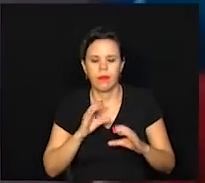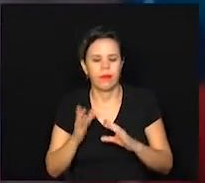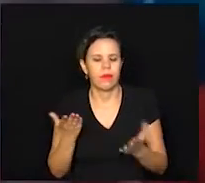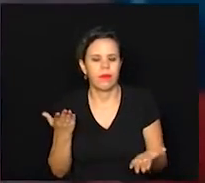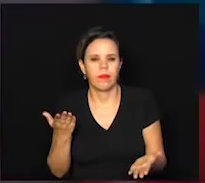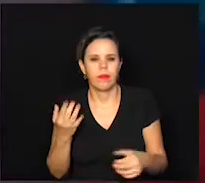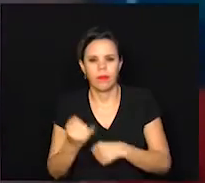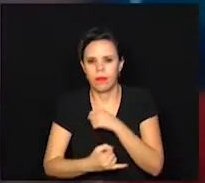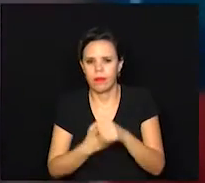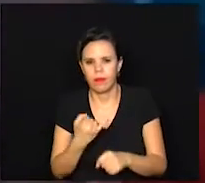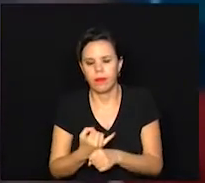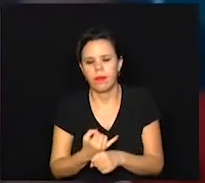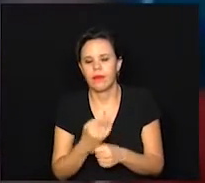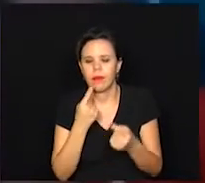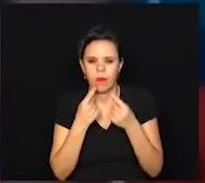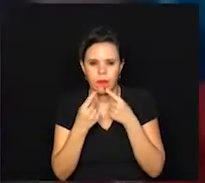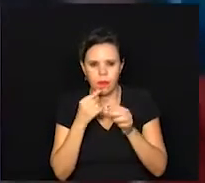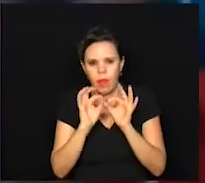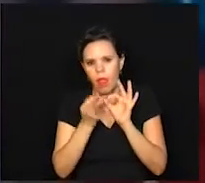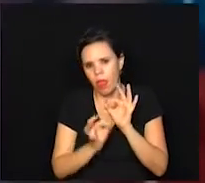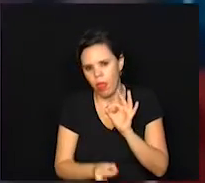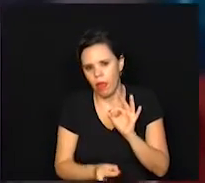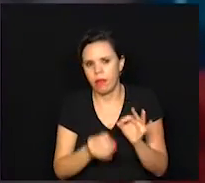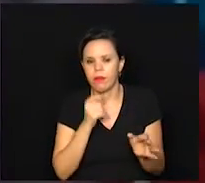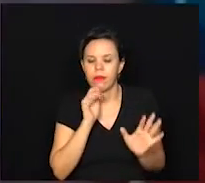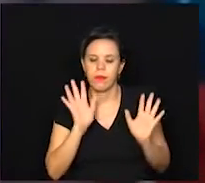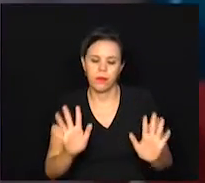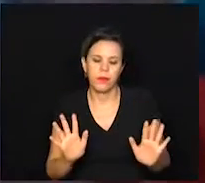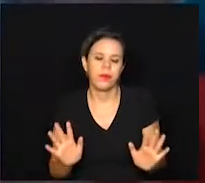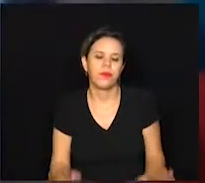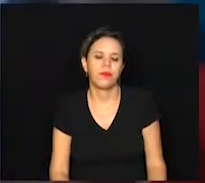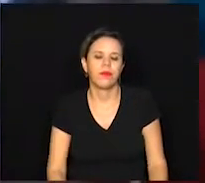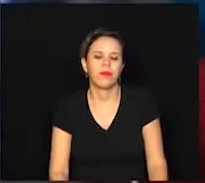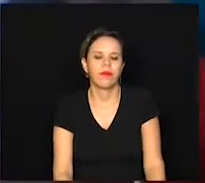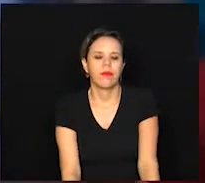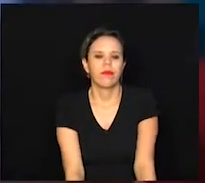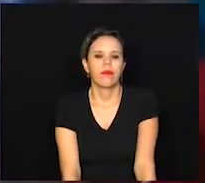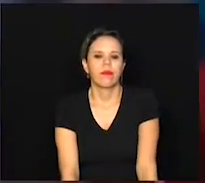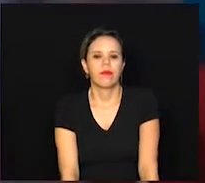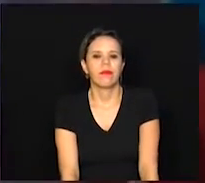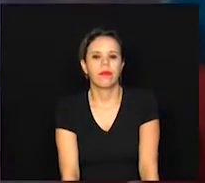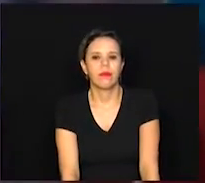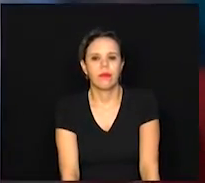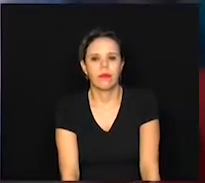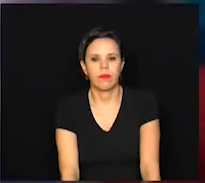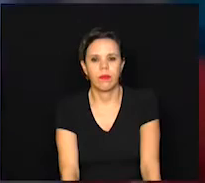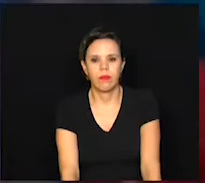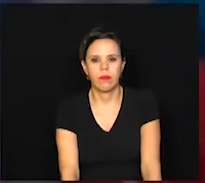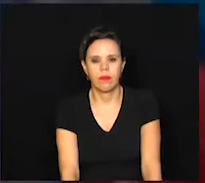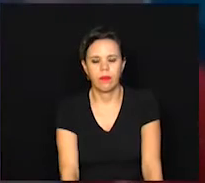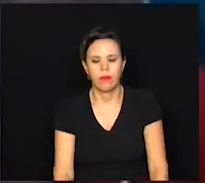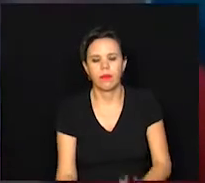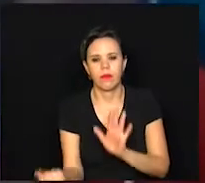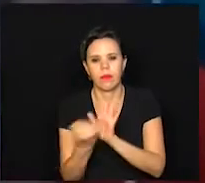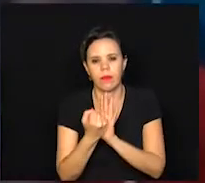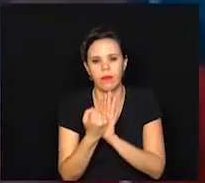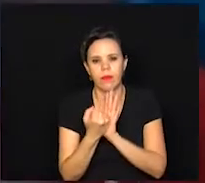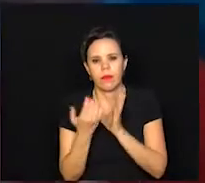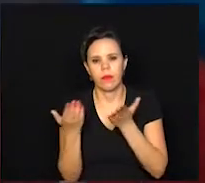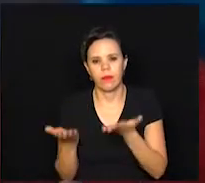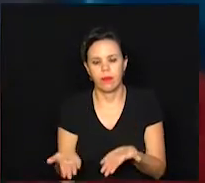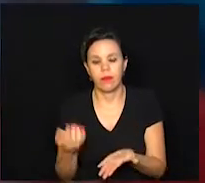questão que nós vamos ter que dialogar bastante. Mas eu queria aqui registrar